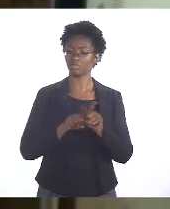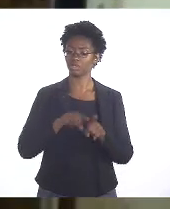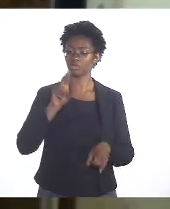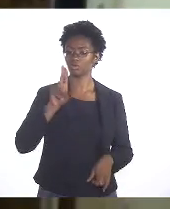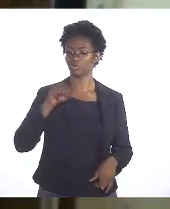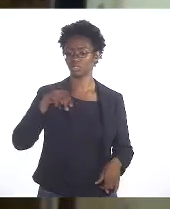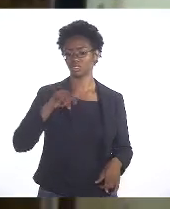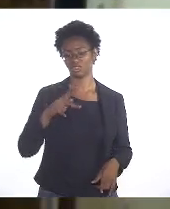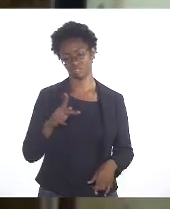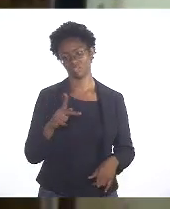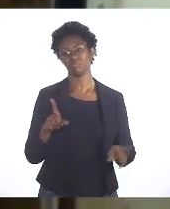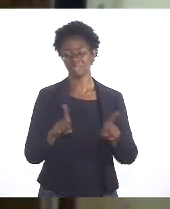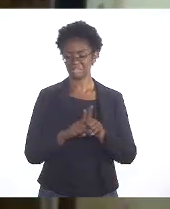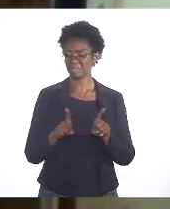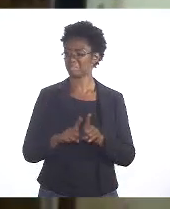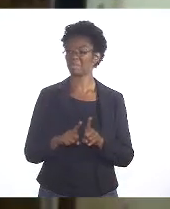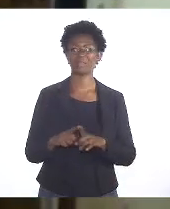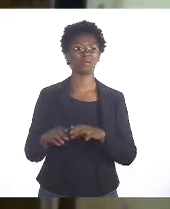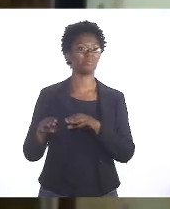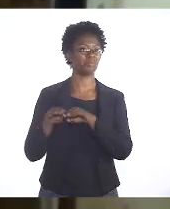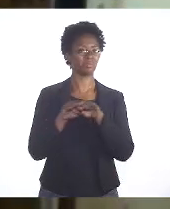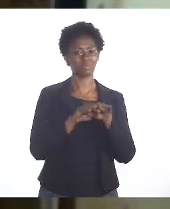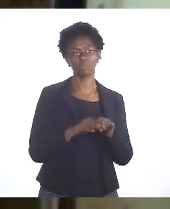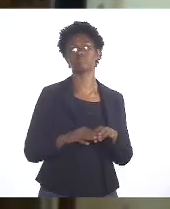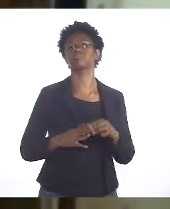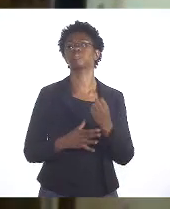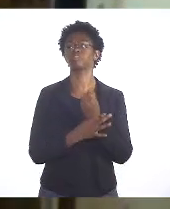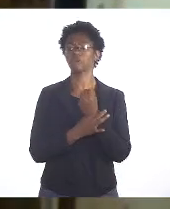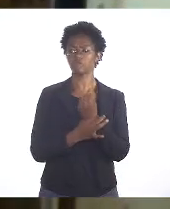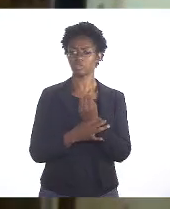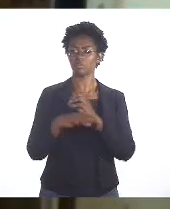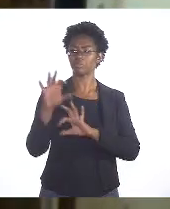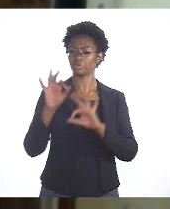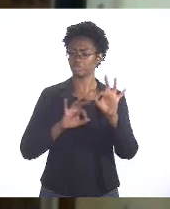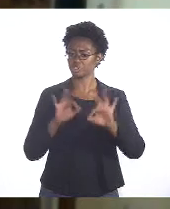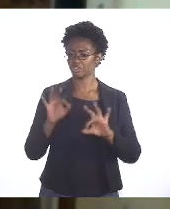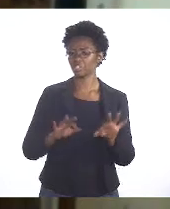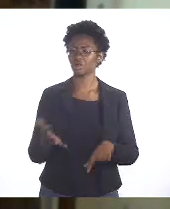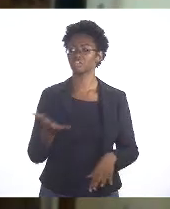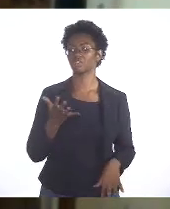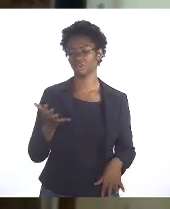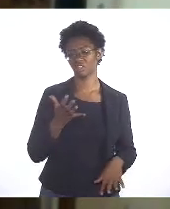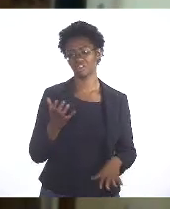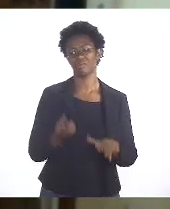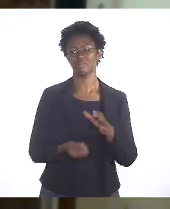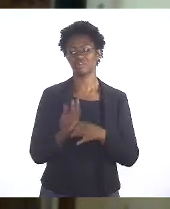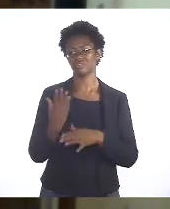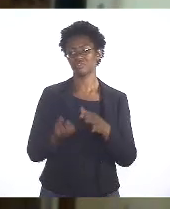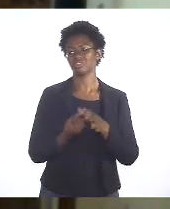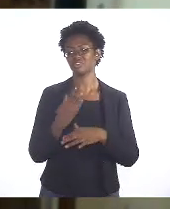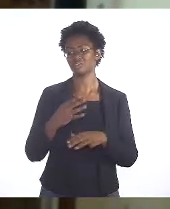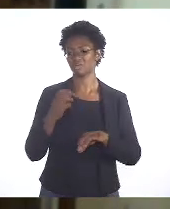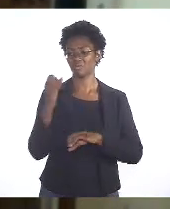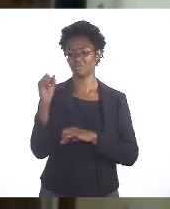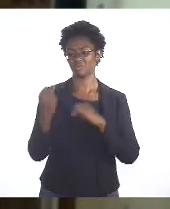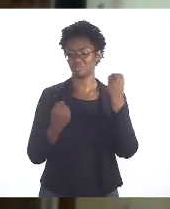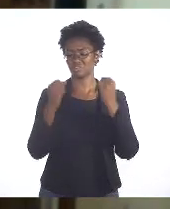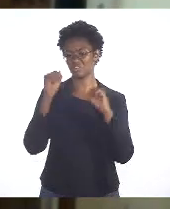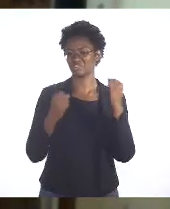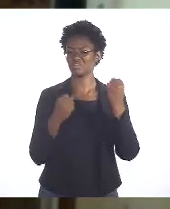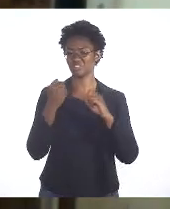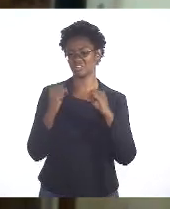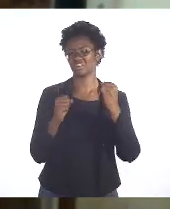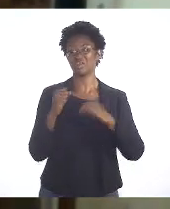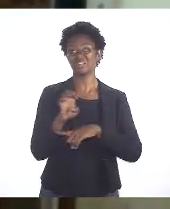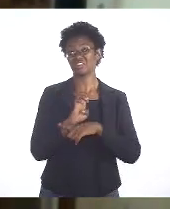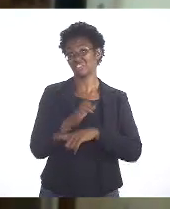foram unânimes de defender o projeto para defender a produção industrial no nosso estado do Rio de Janeiro. Aleluia,